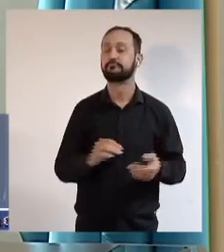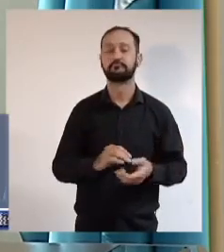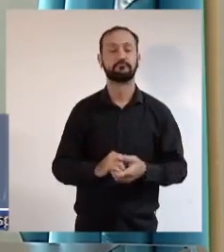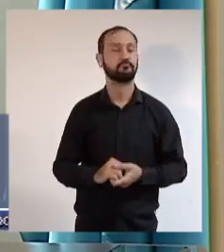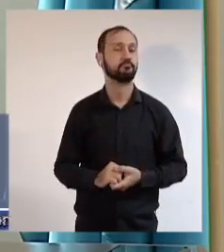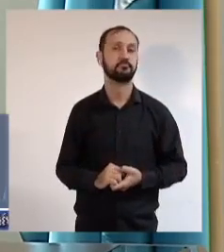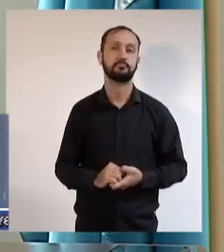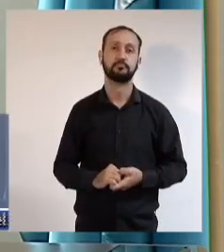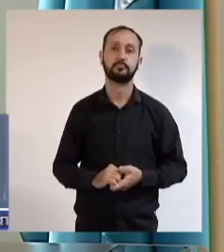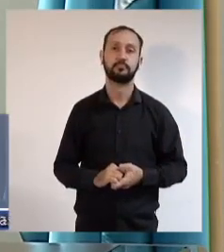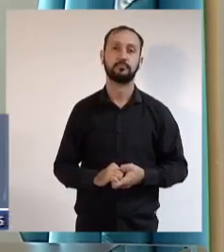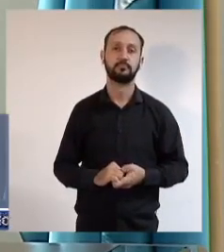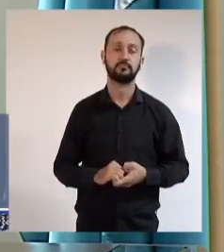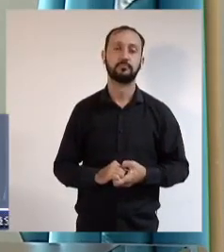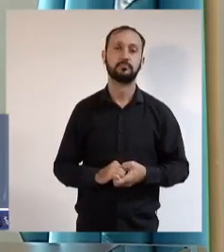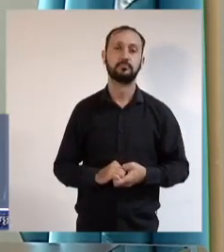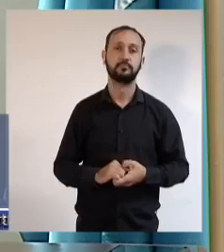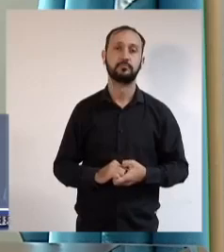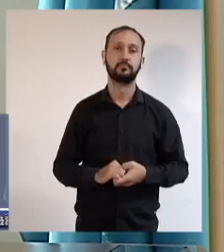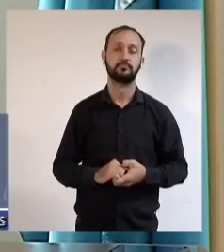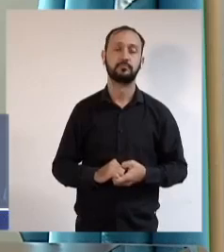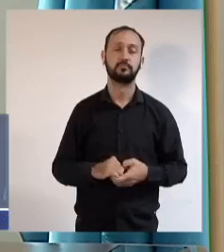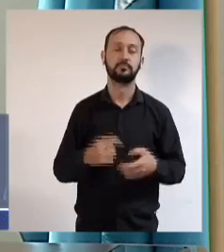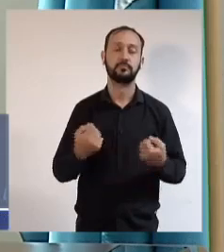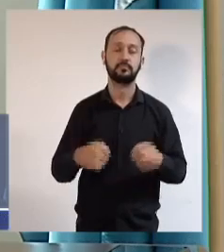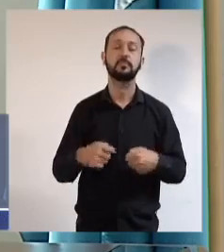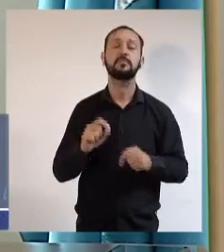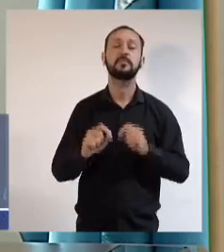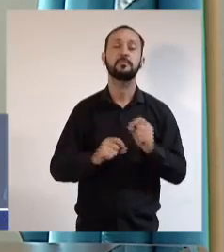gente resgatar